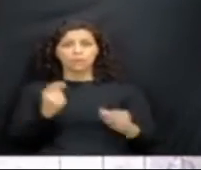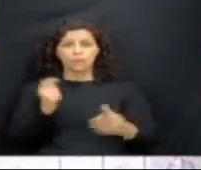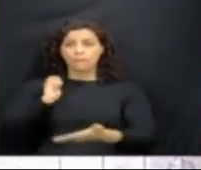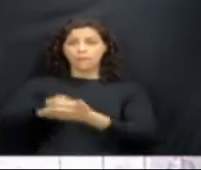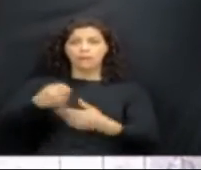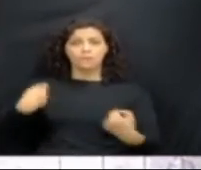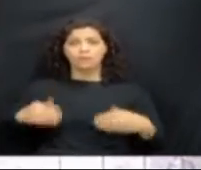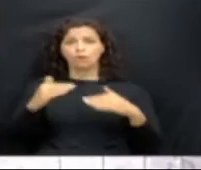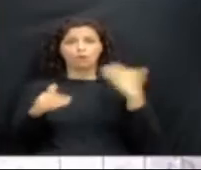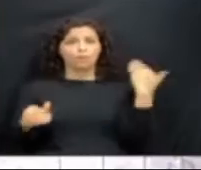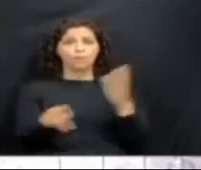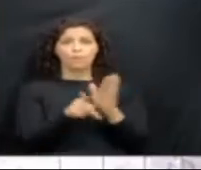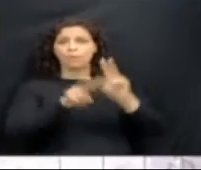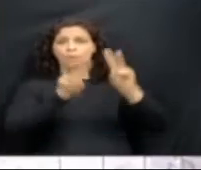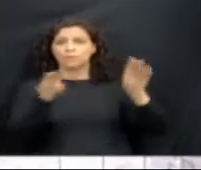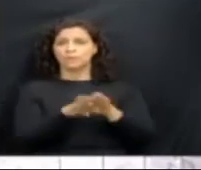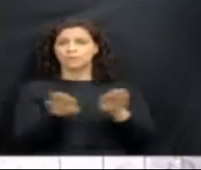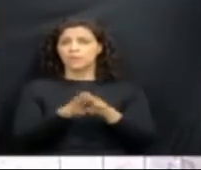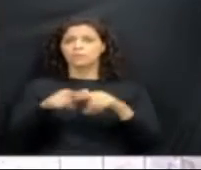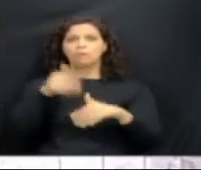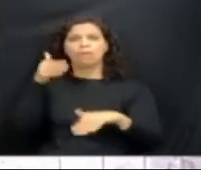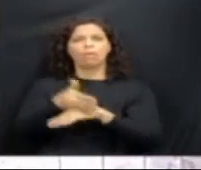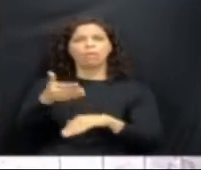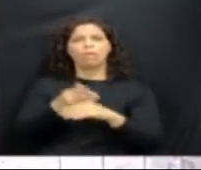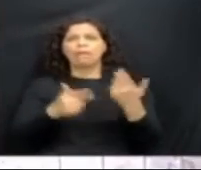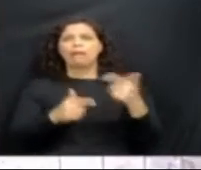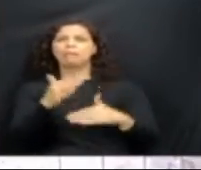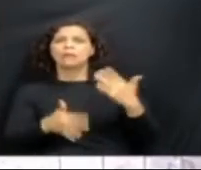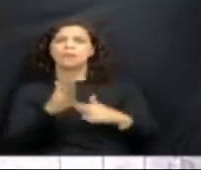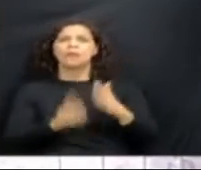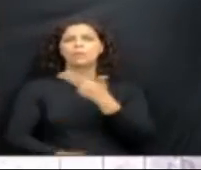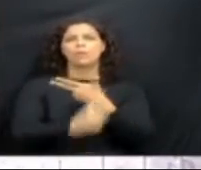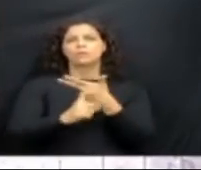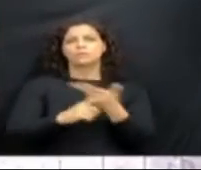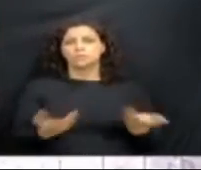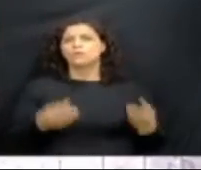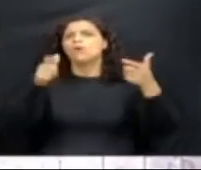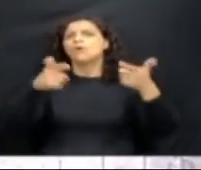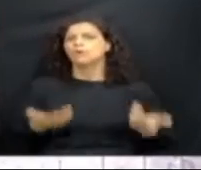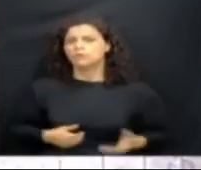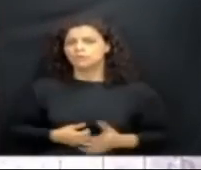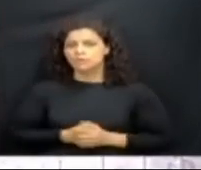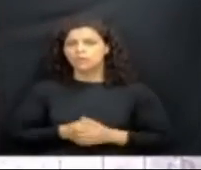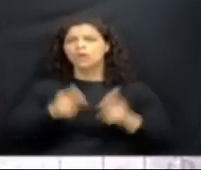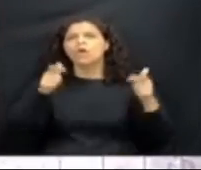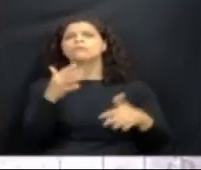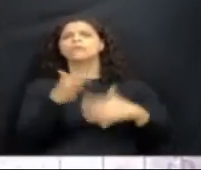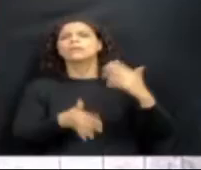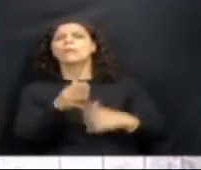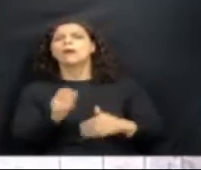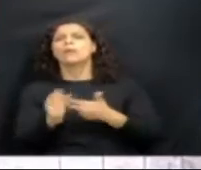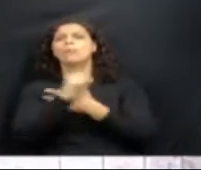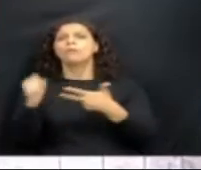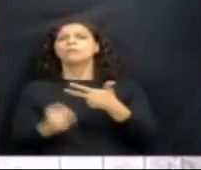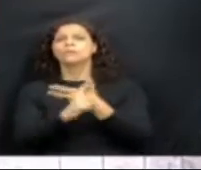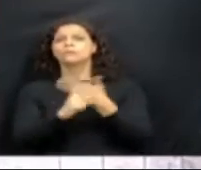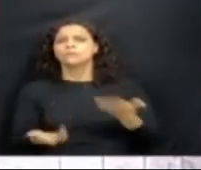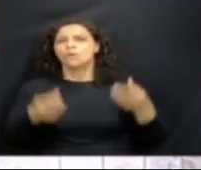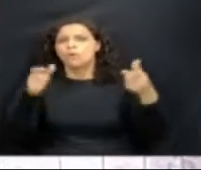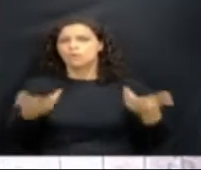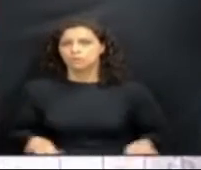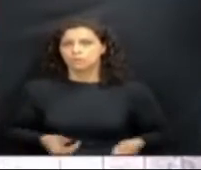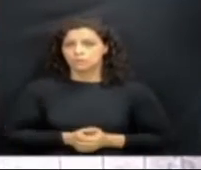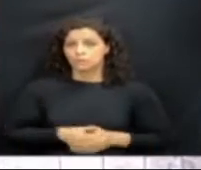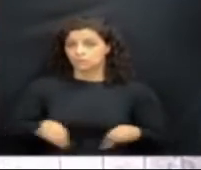tem incompatibilidade com o tema. Interfere no poder executivo. Onde? Onde interfere? Mais